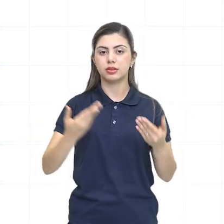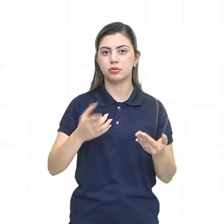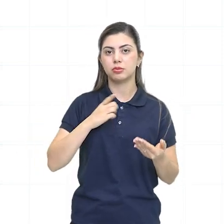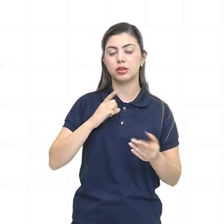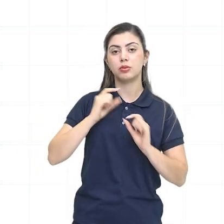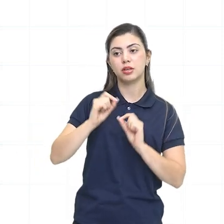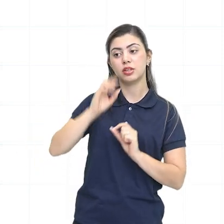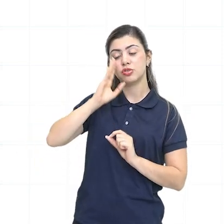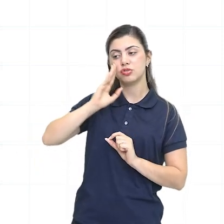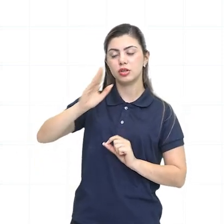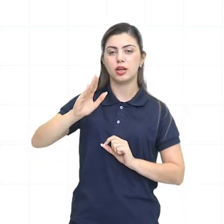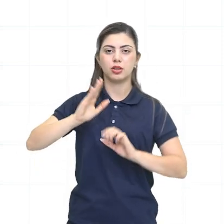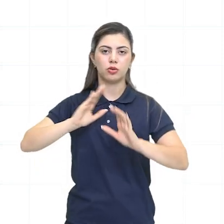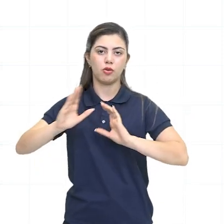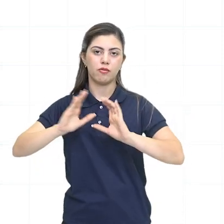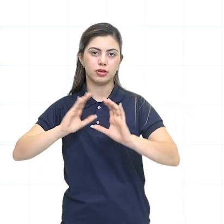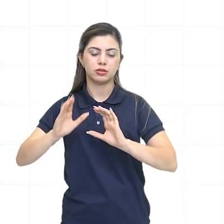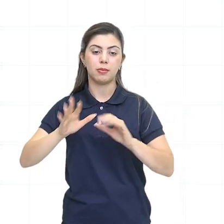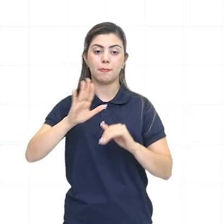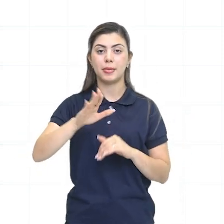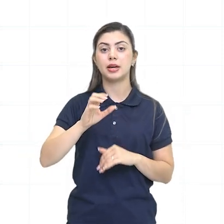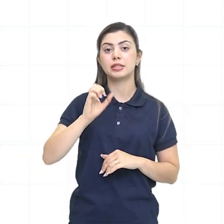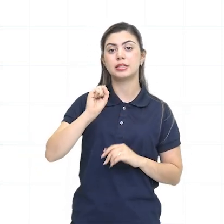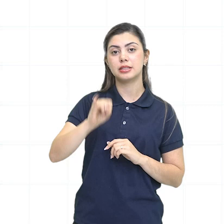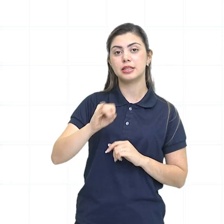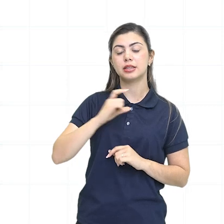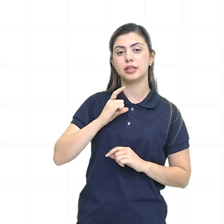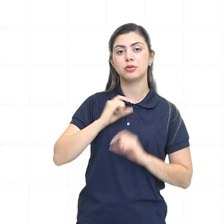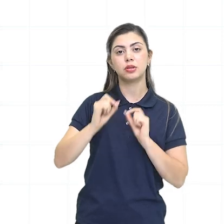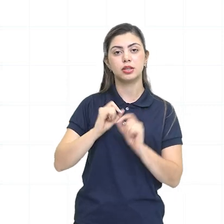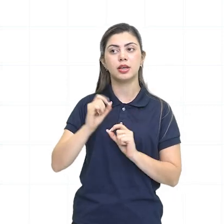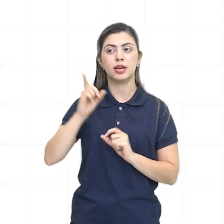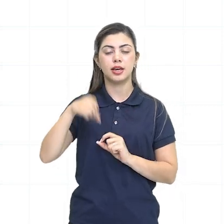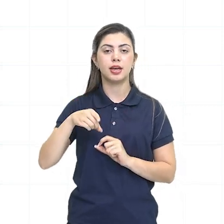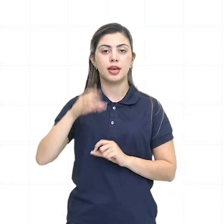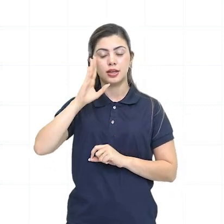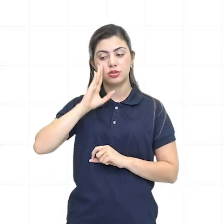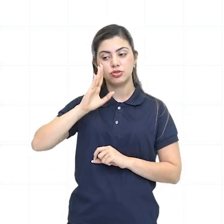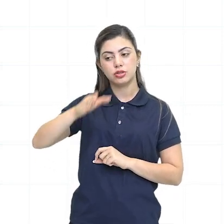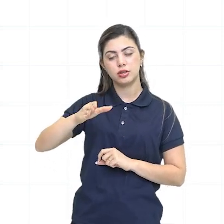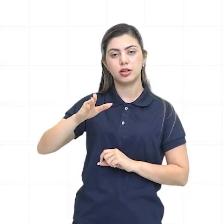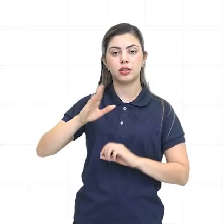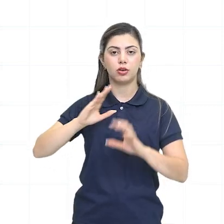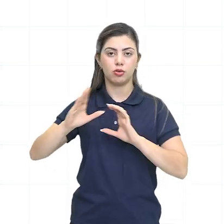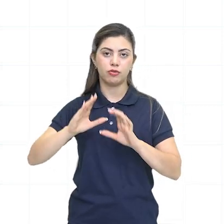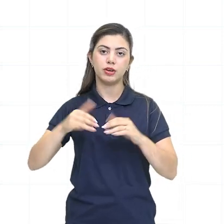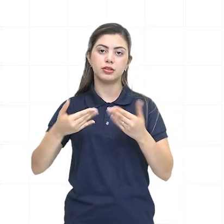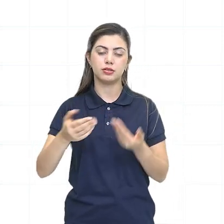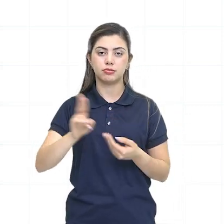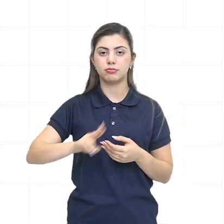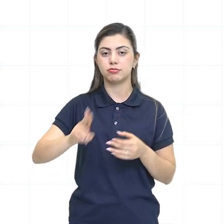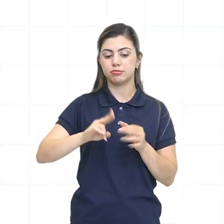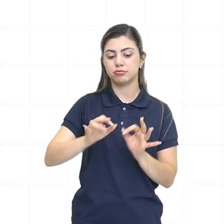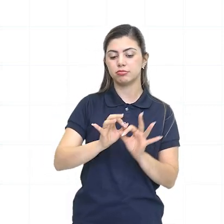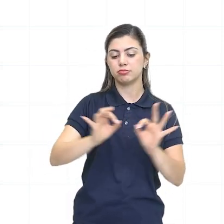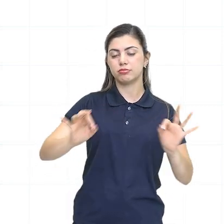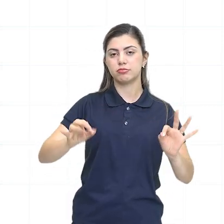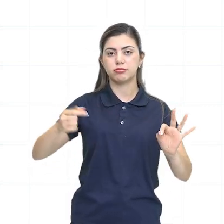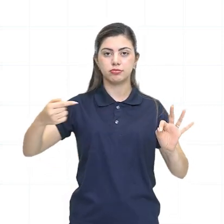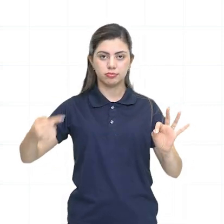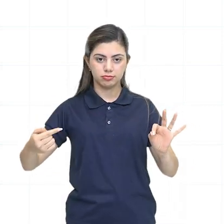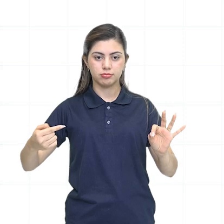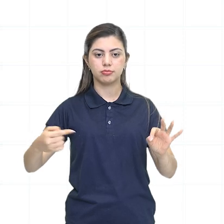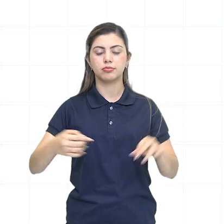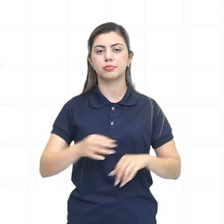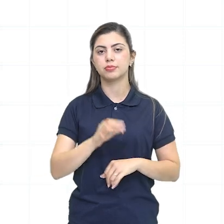diretamente. Tá? Quando é um discurso direto, aí é preciso travessão. Ele mesmo, né, ou ela